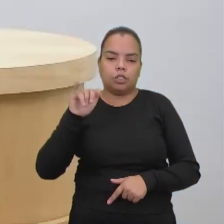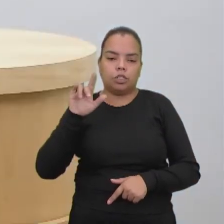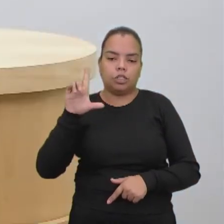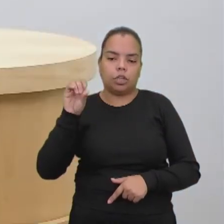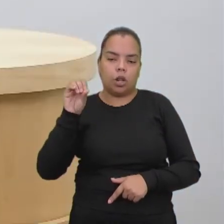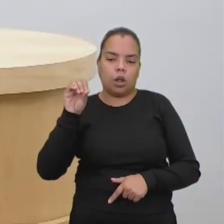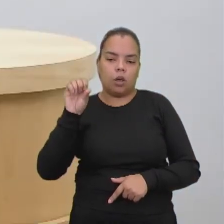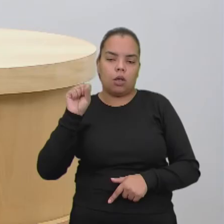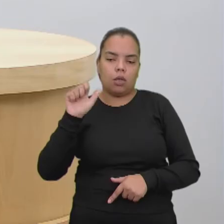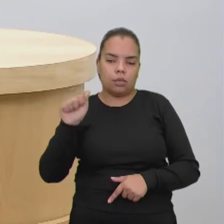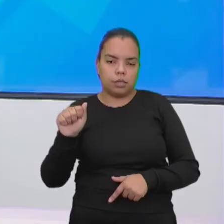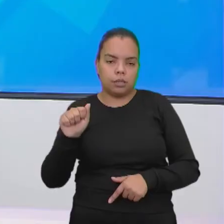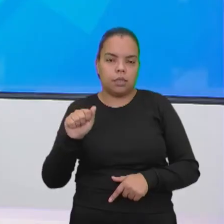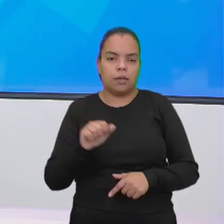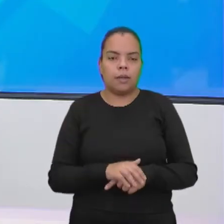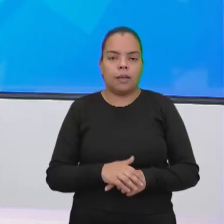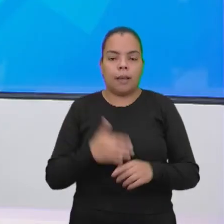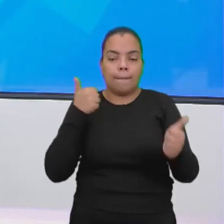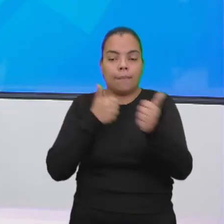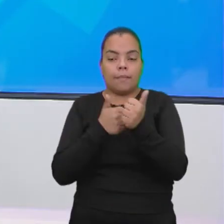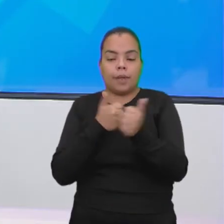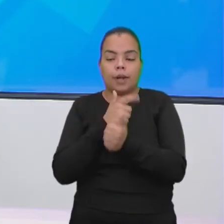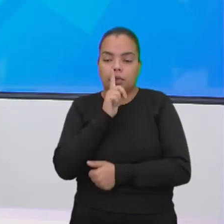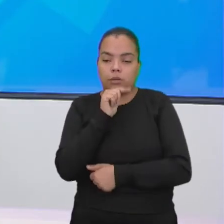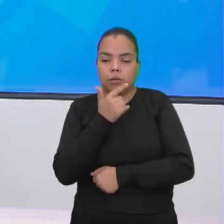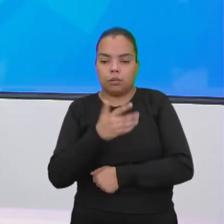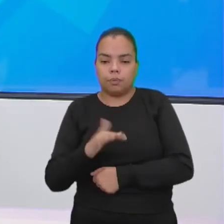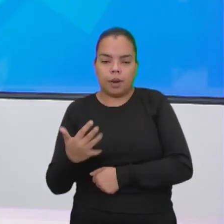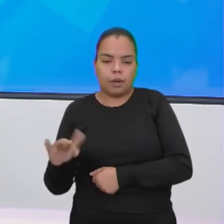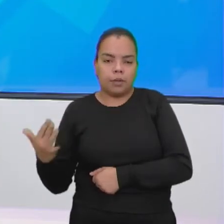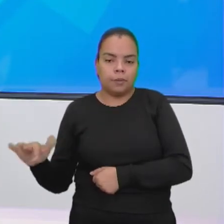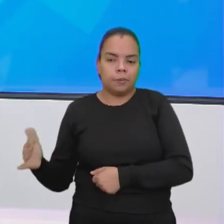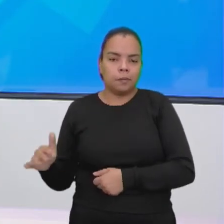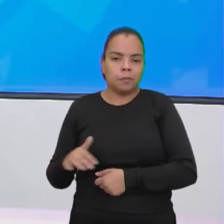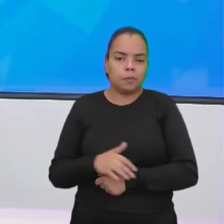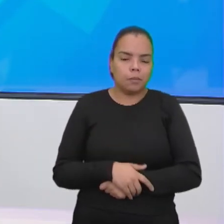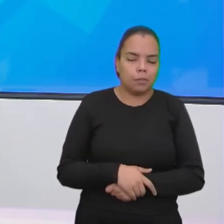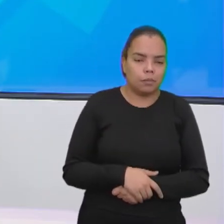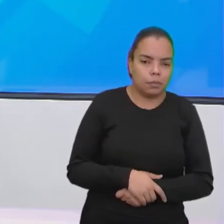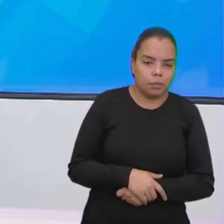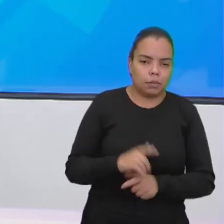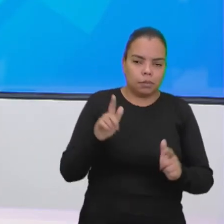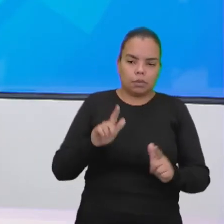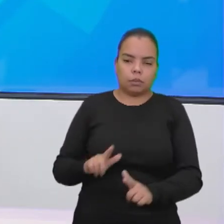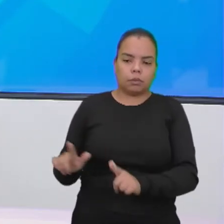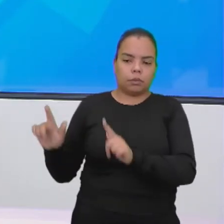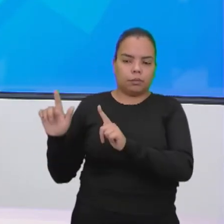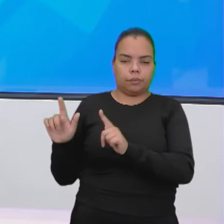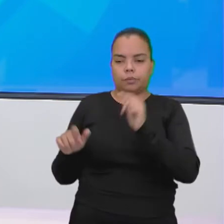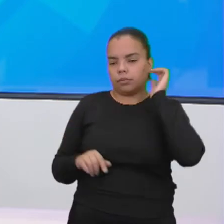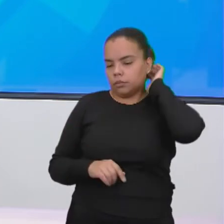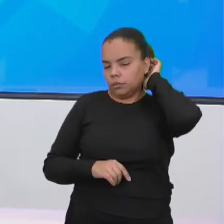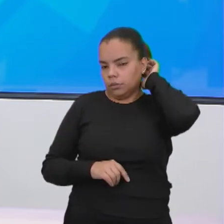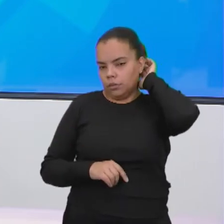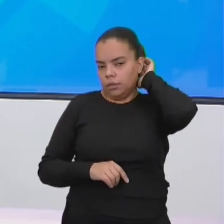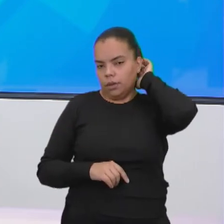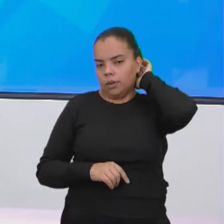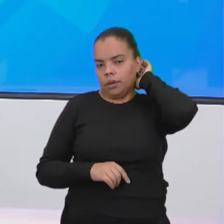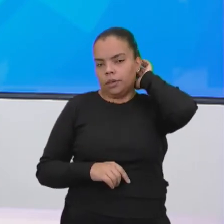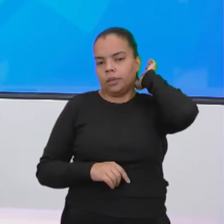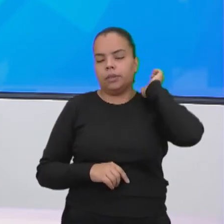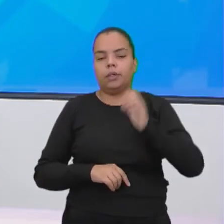aí das áreas aí marítimas, né? E aí nós temos aí na próxima tela, né, continuando aí sobre a questão das